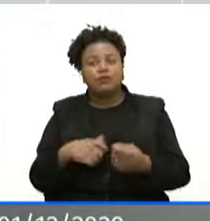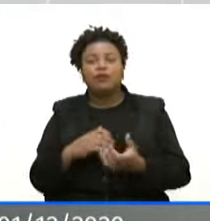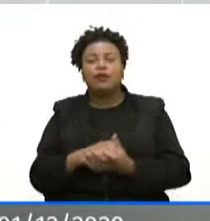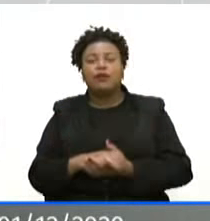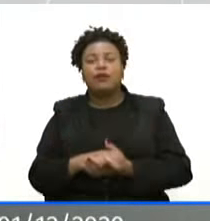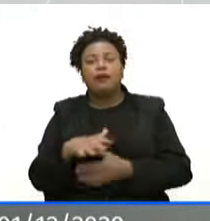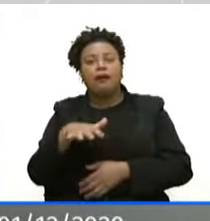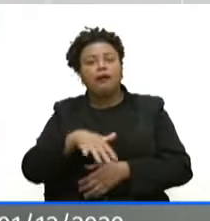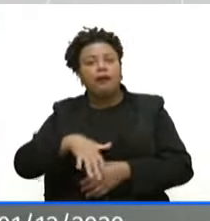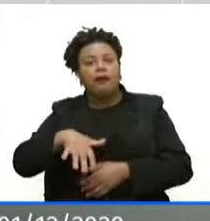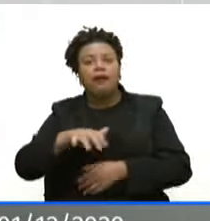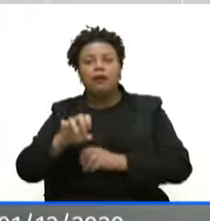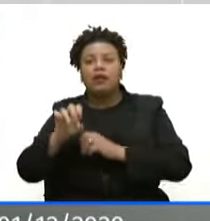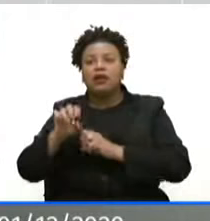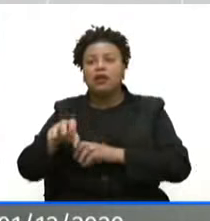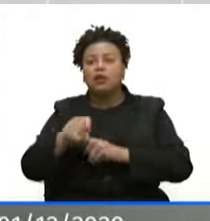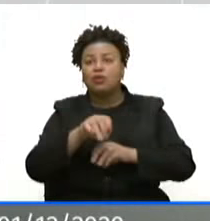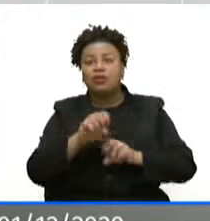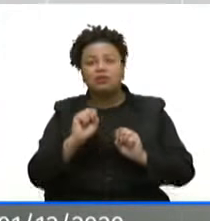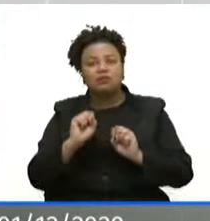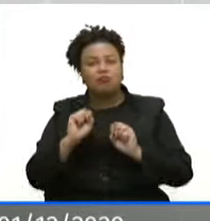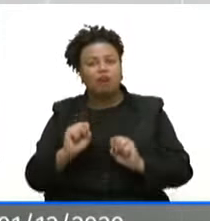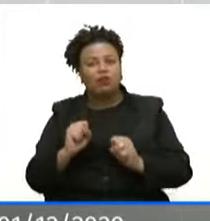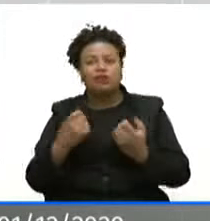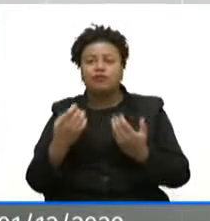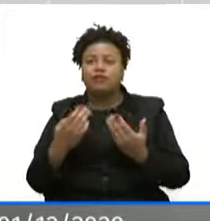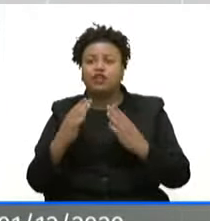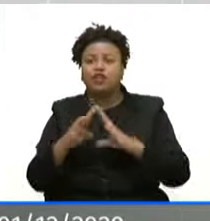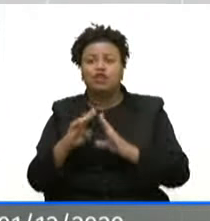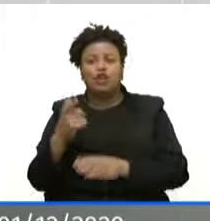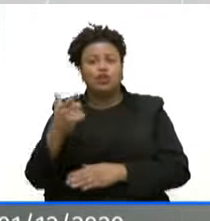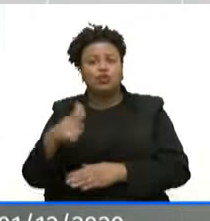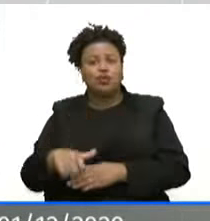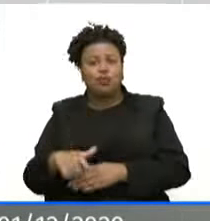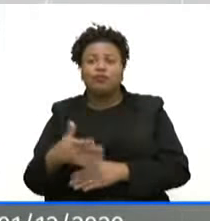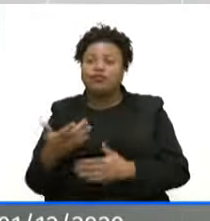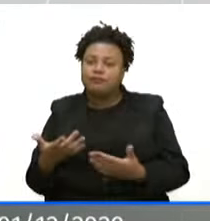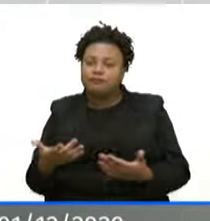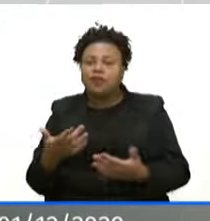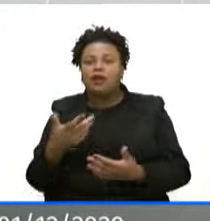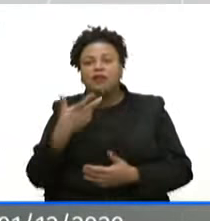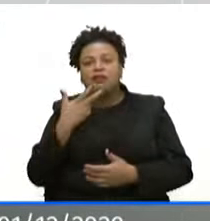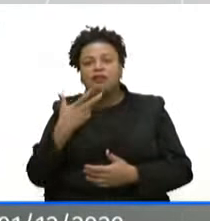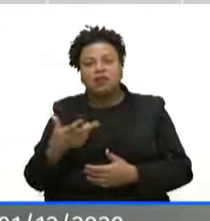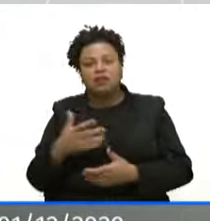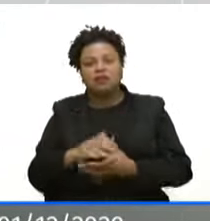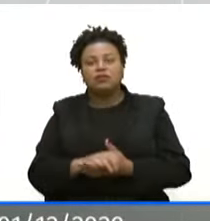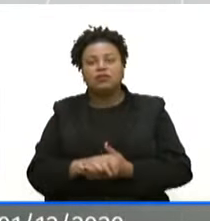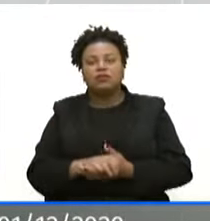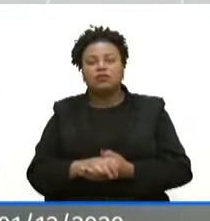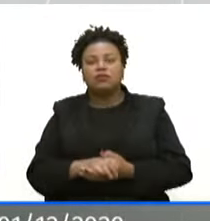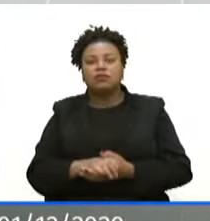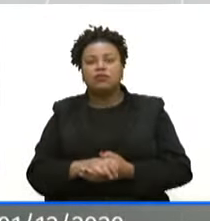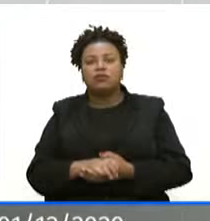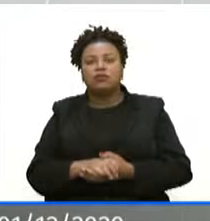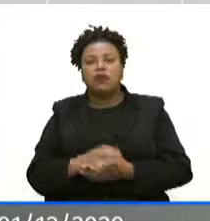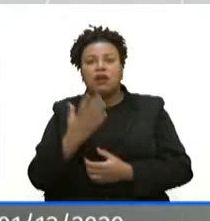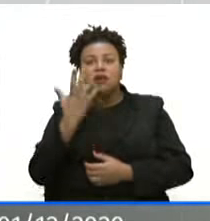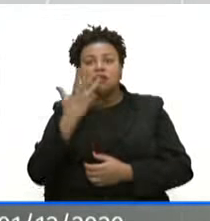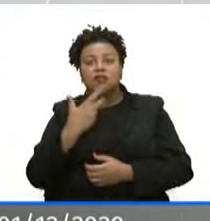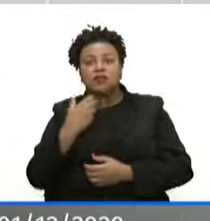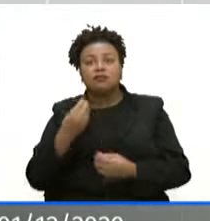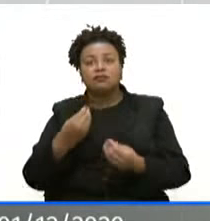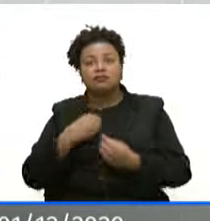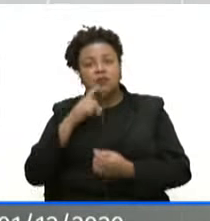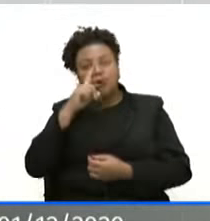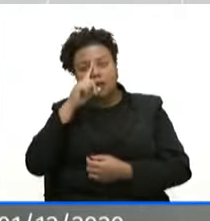a área da educação, que pode ter que fechar mais uma vez. E aí, colocando as crianças em